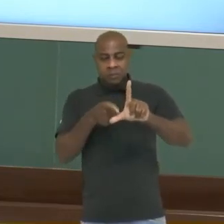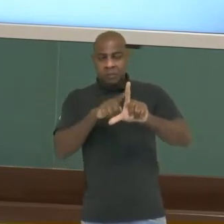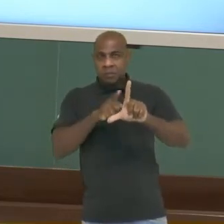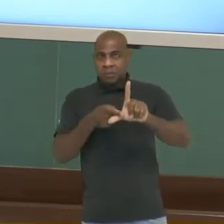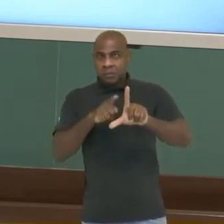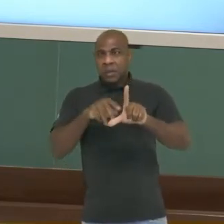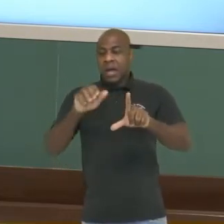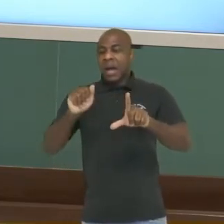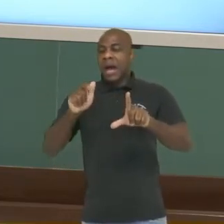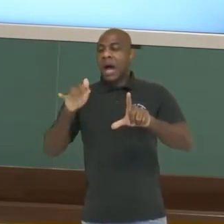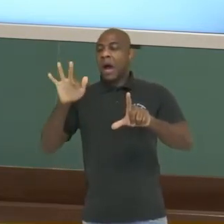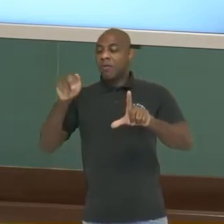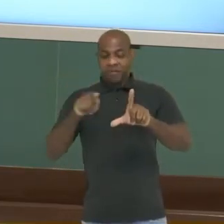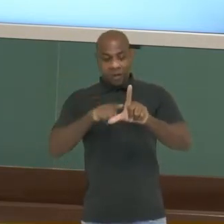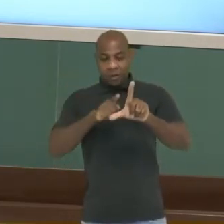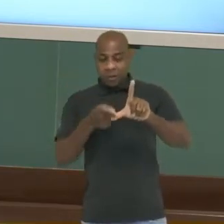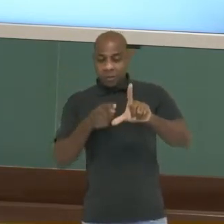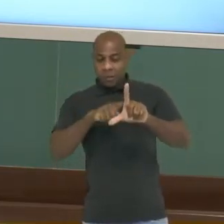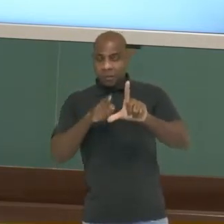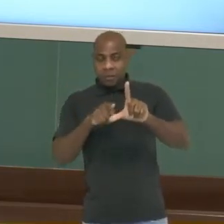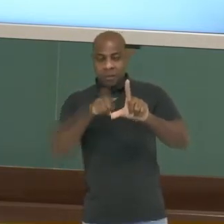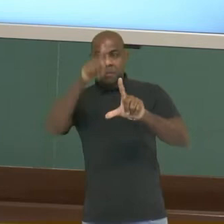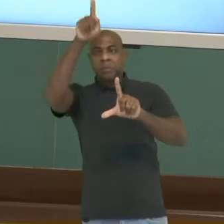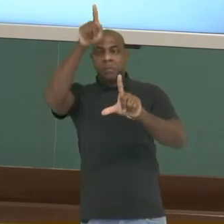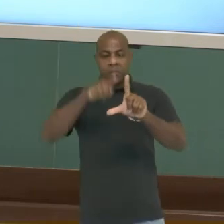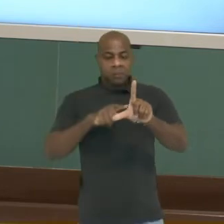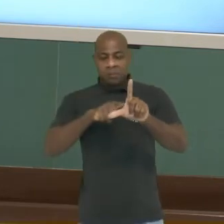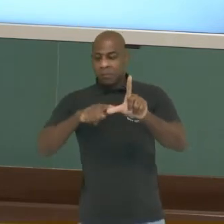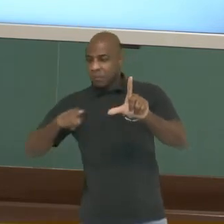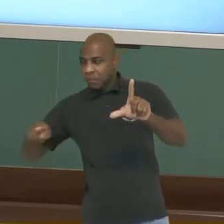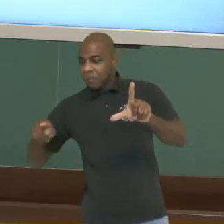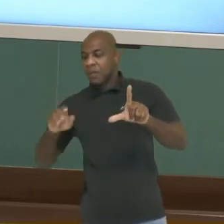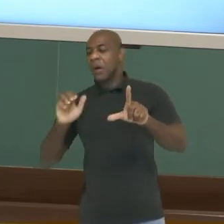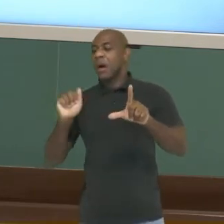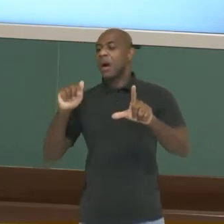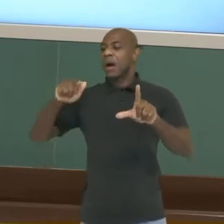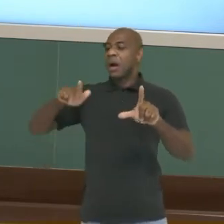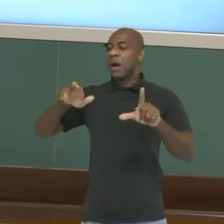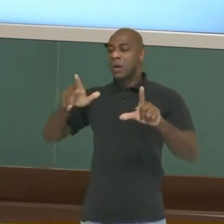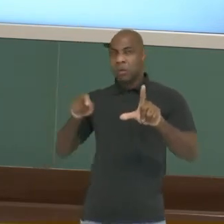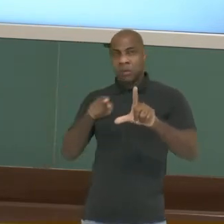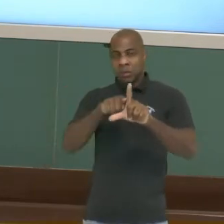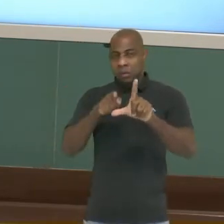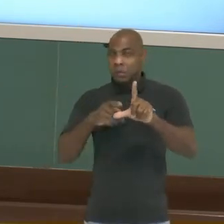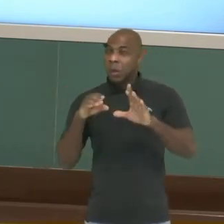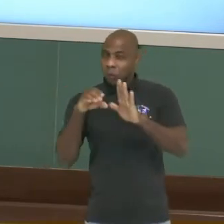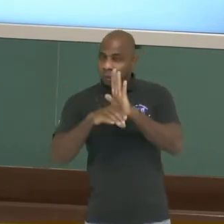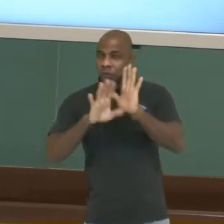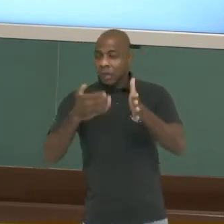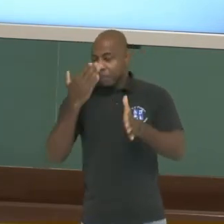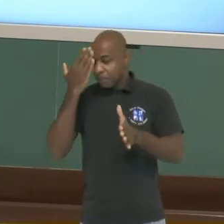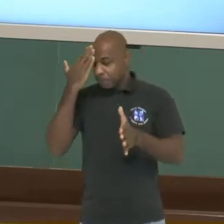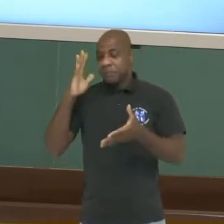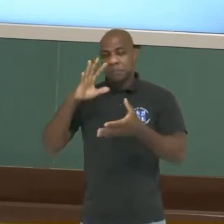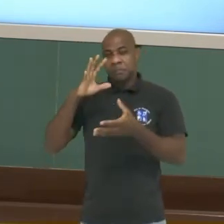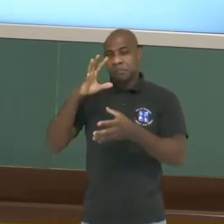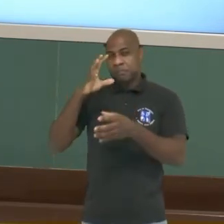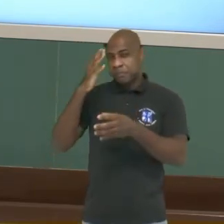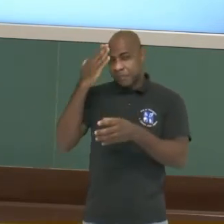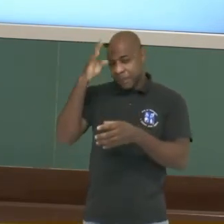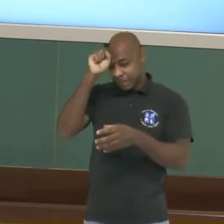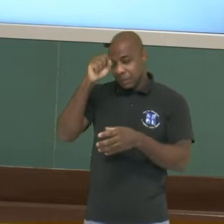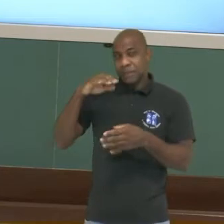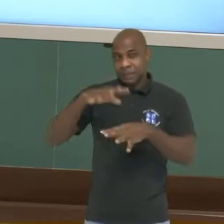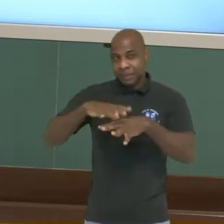alfa. Pelos conceitos que a gente aprendeu anteriormente em matemática, a gente sabe que essa reta é paralela a